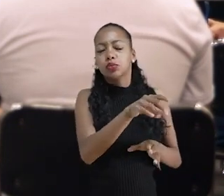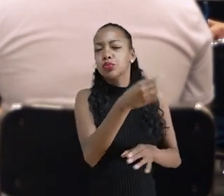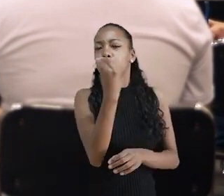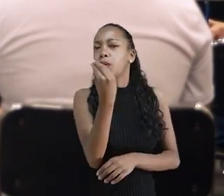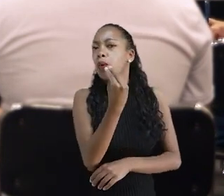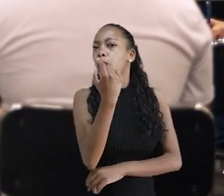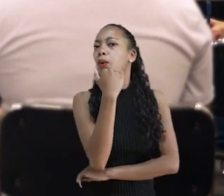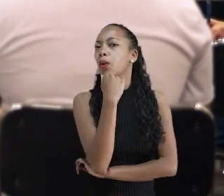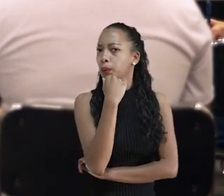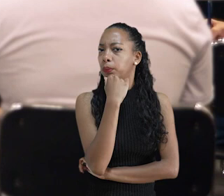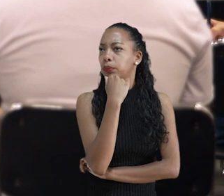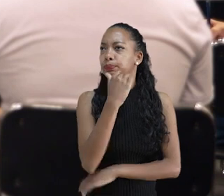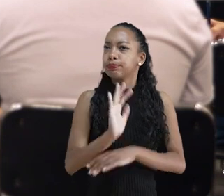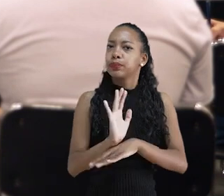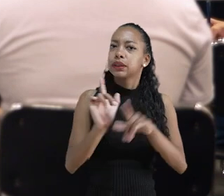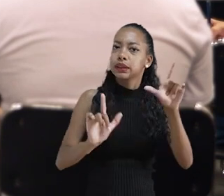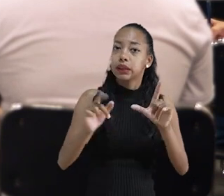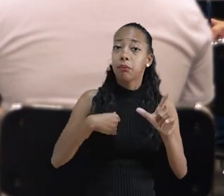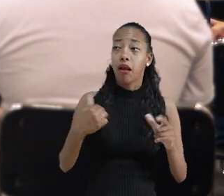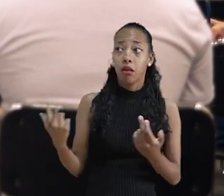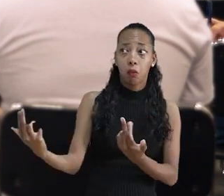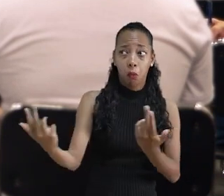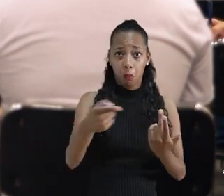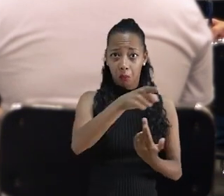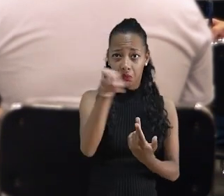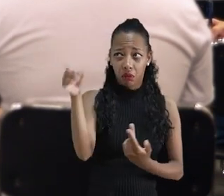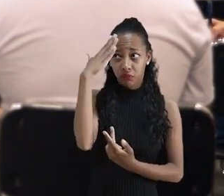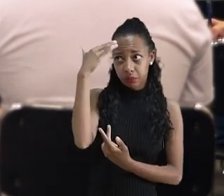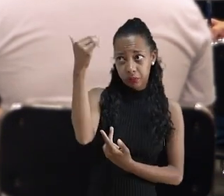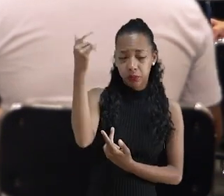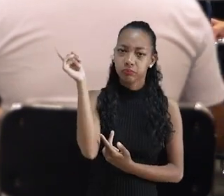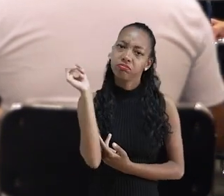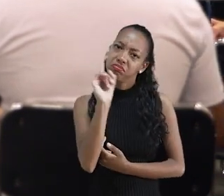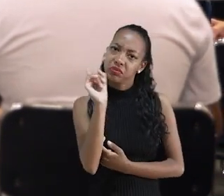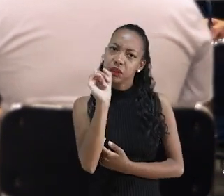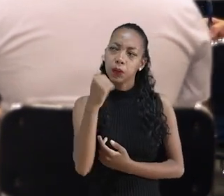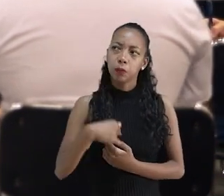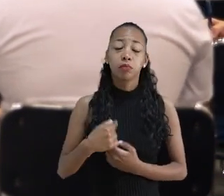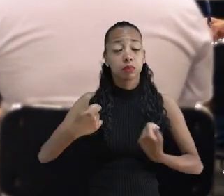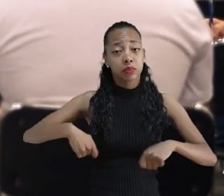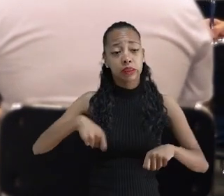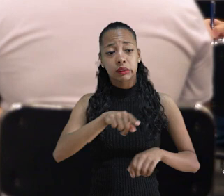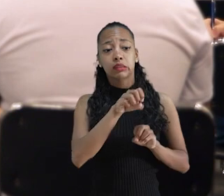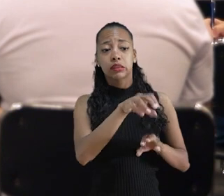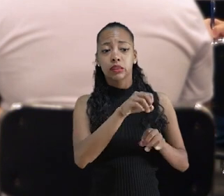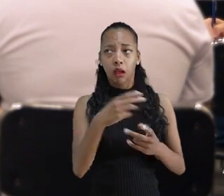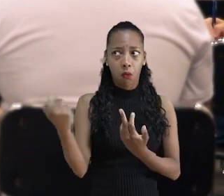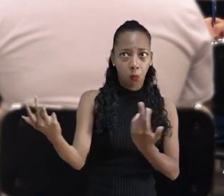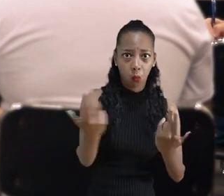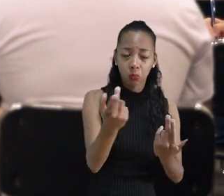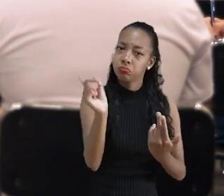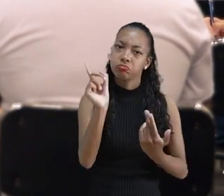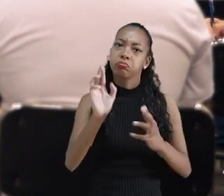igual né o cinema que a gente faz não é igual o nosso fazer não é igual não dá pra gente te ensinar igual Então como é que a gente